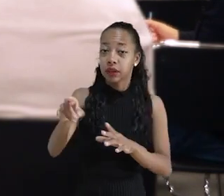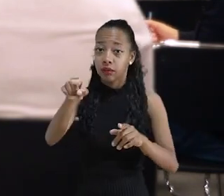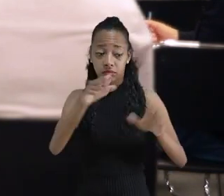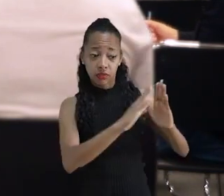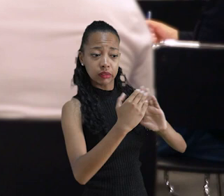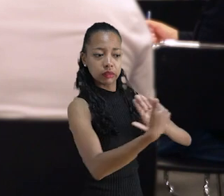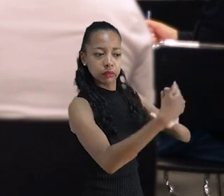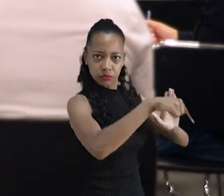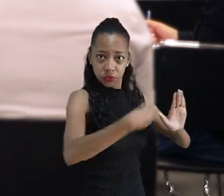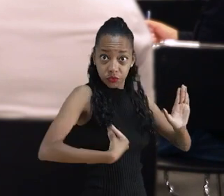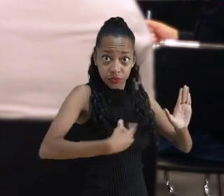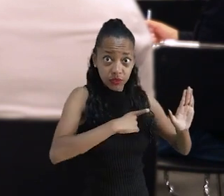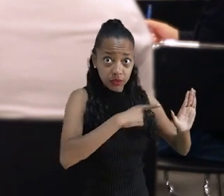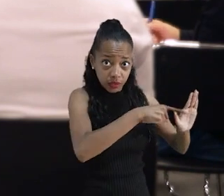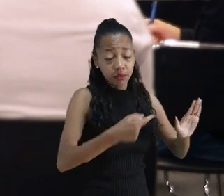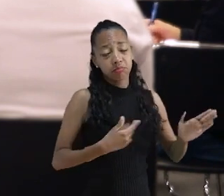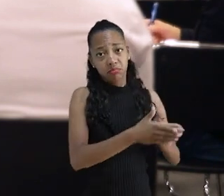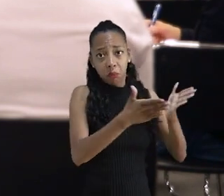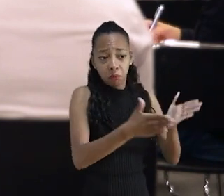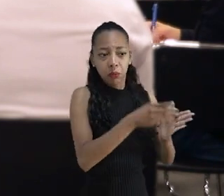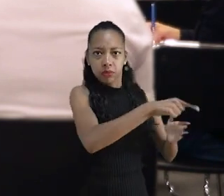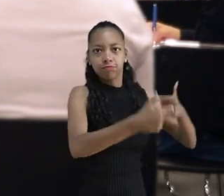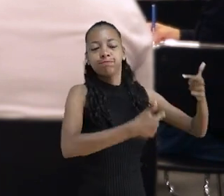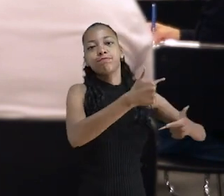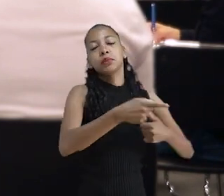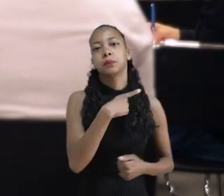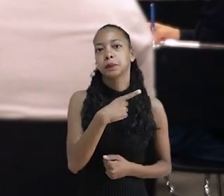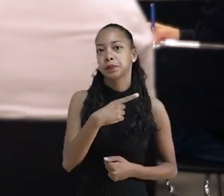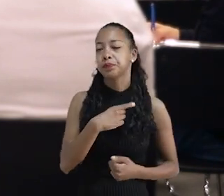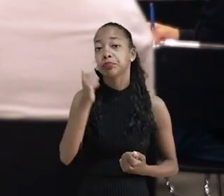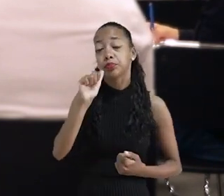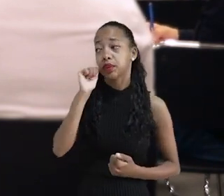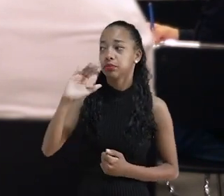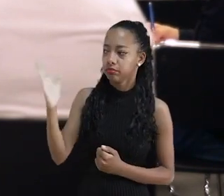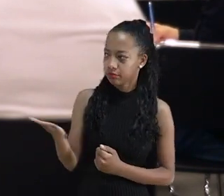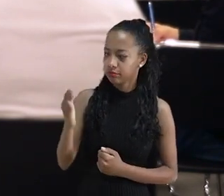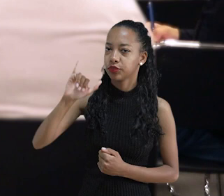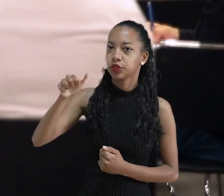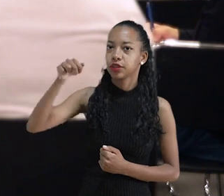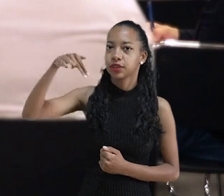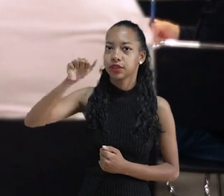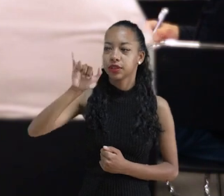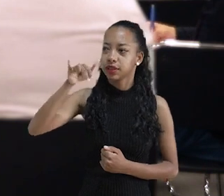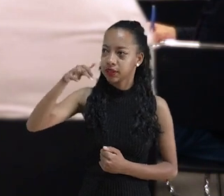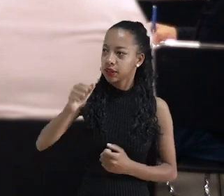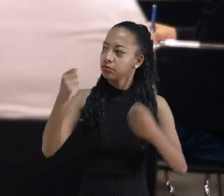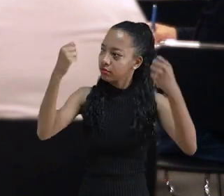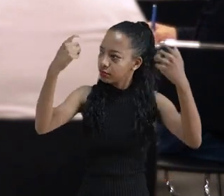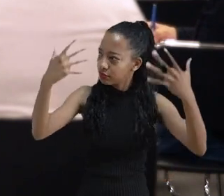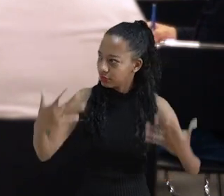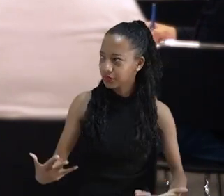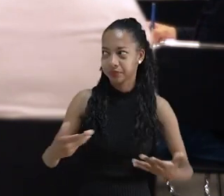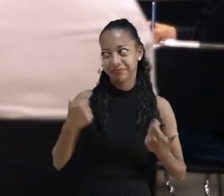audiovisual nas periferias onde vivem passo agora a palavra paraa Janaína e que esse encontro amplie conexões e fortaleça